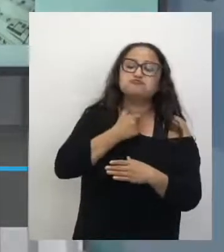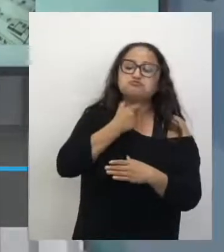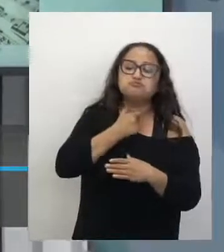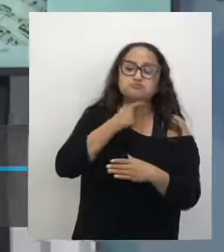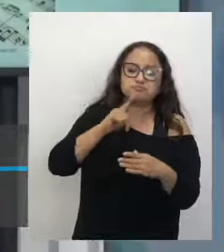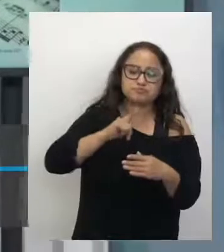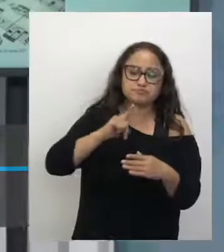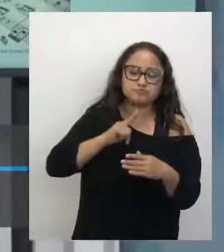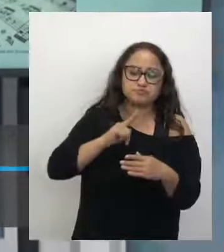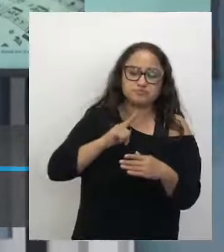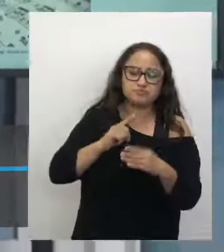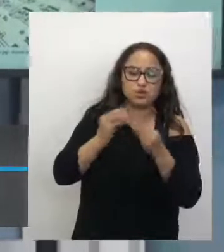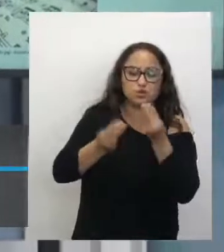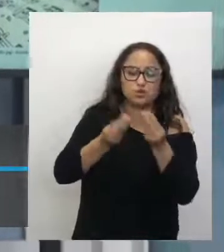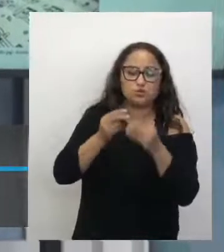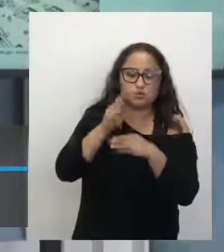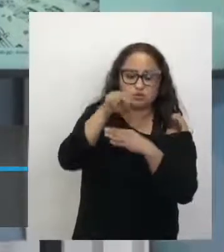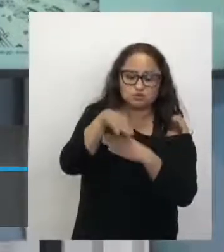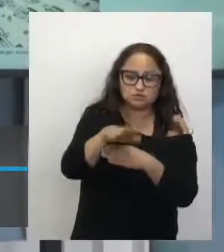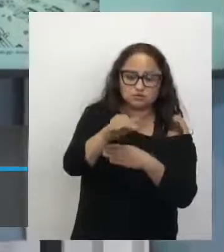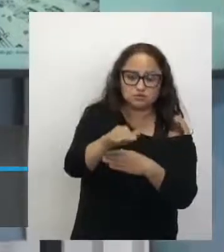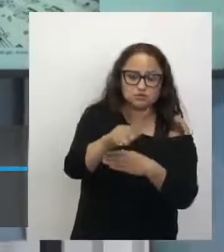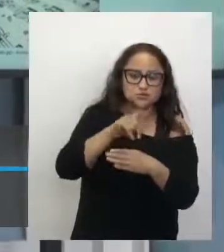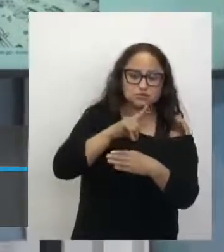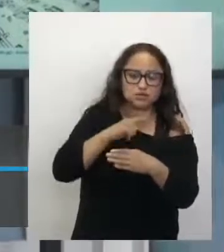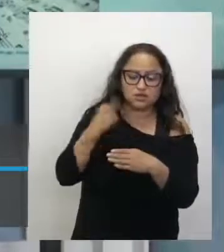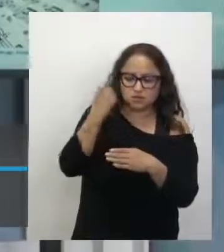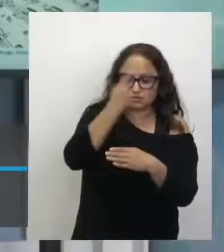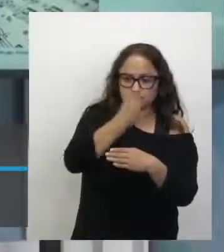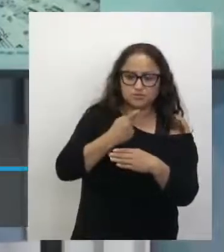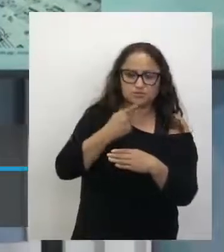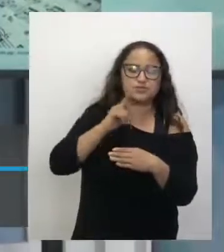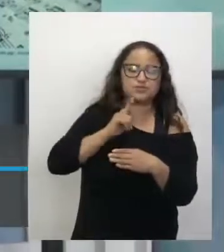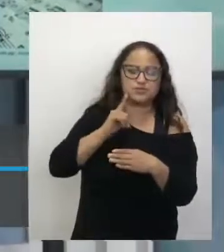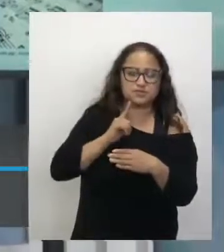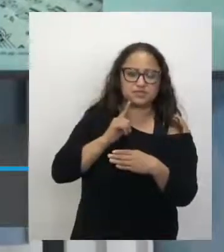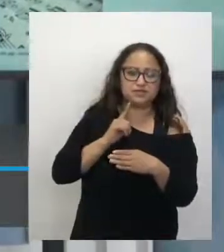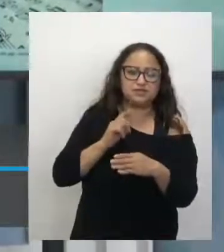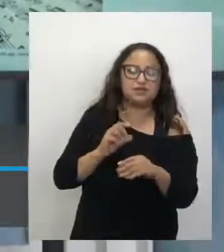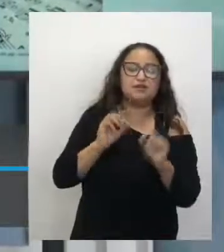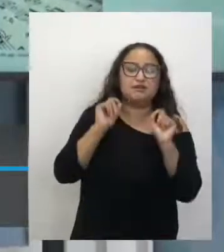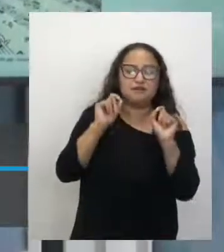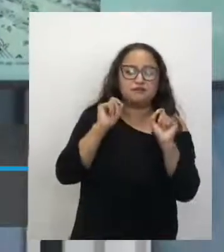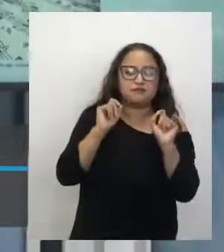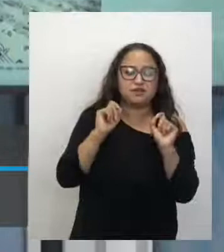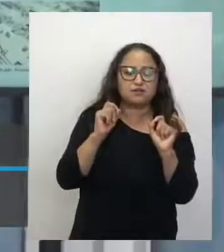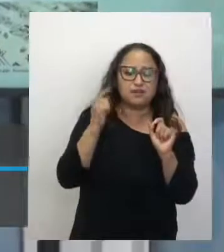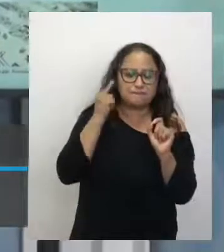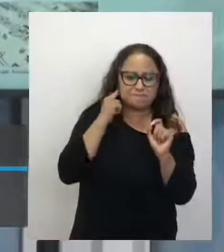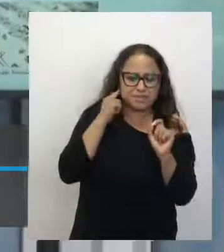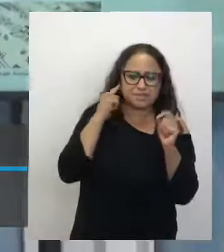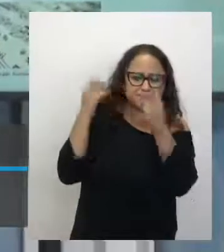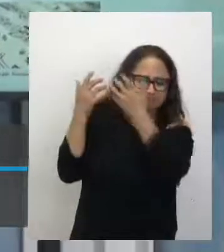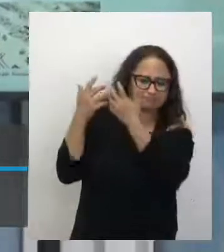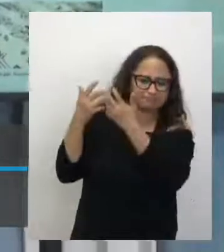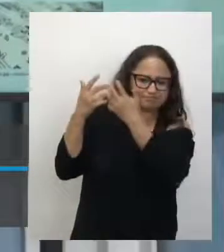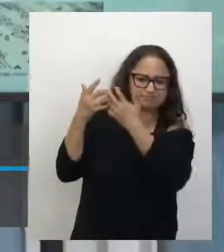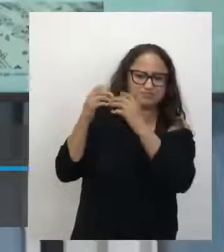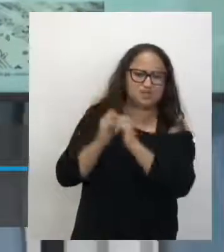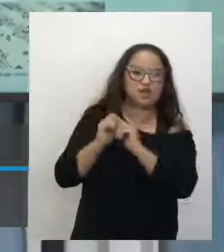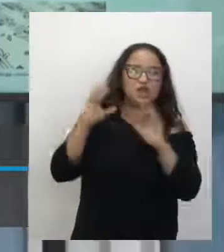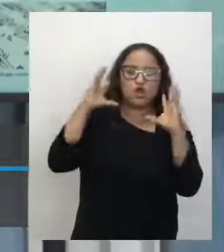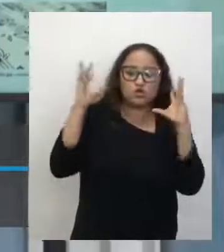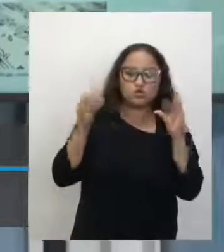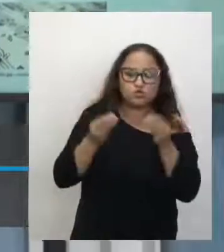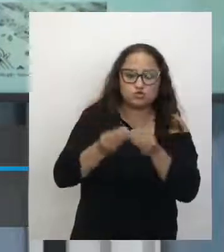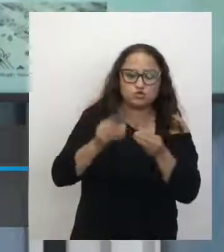né? Do meu aparelho fonador, tá? Da minha caixa de ressonância, né? Que é a minha cabeça, tá bom? Então, tudo isso